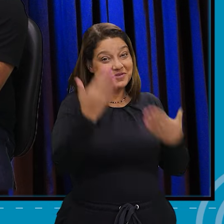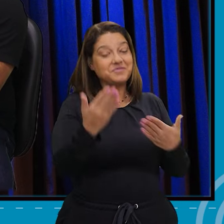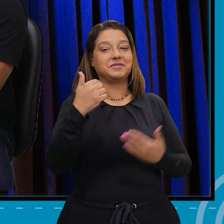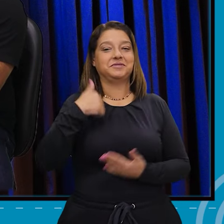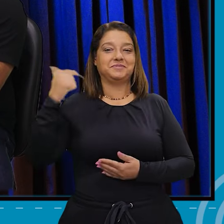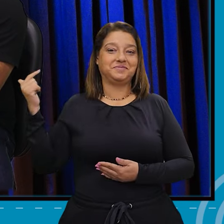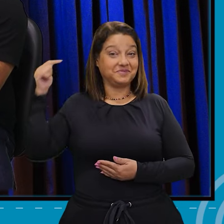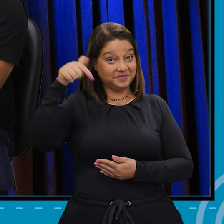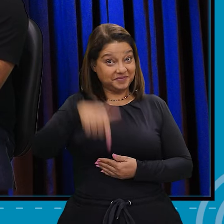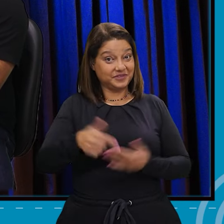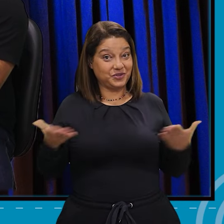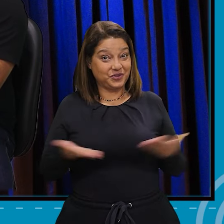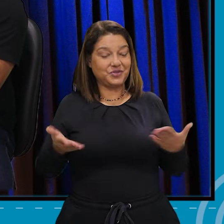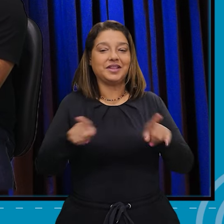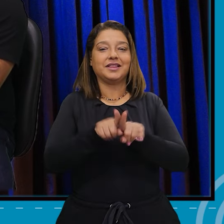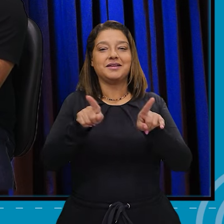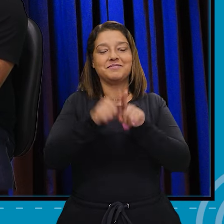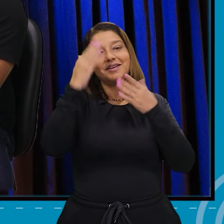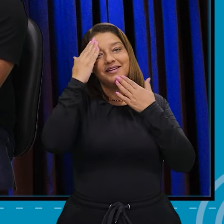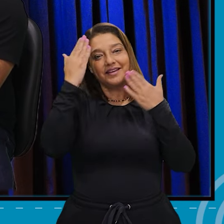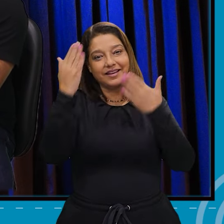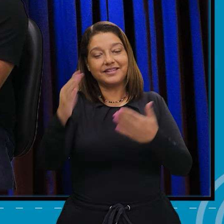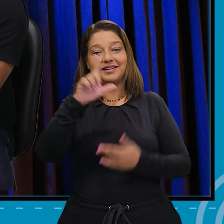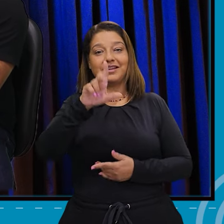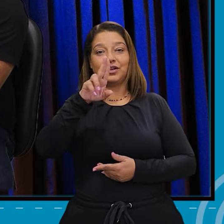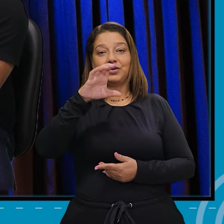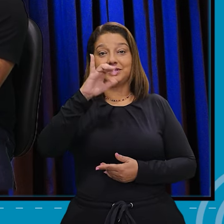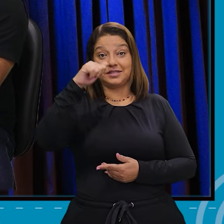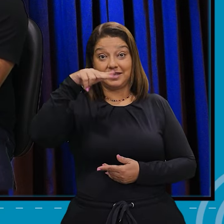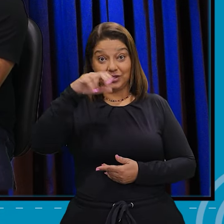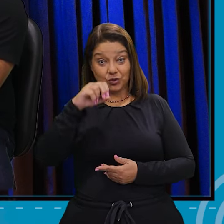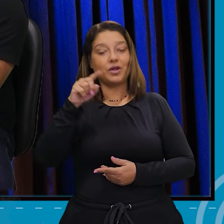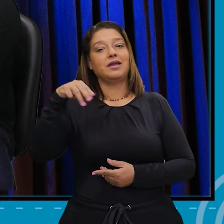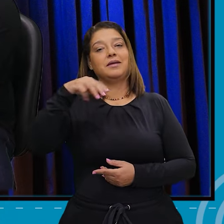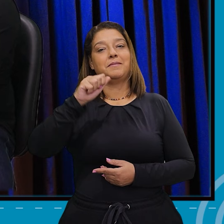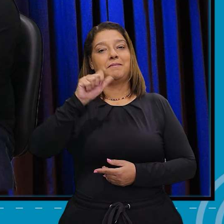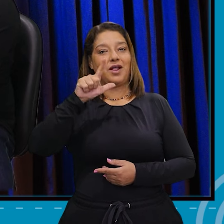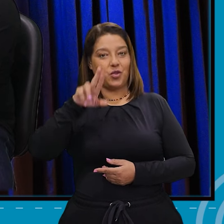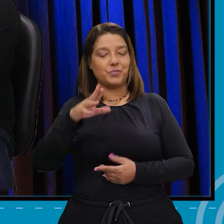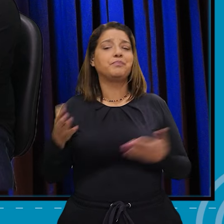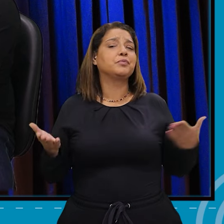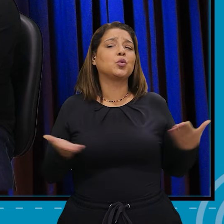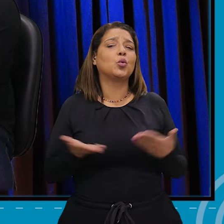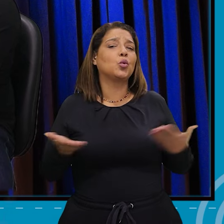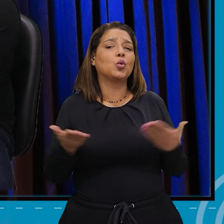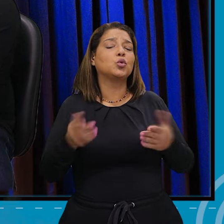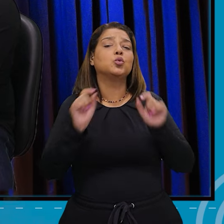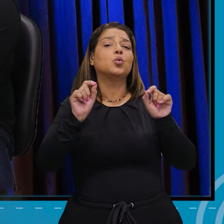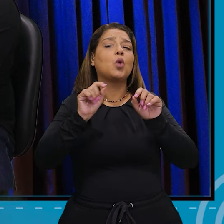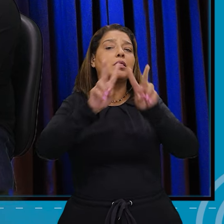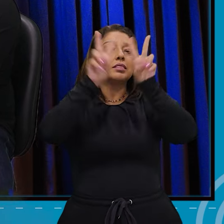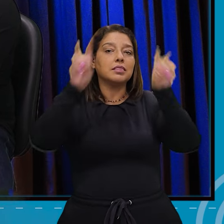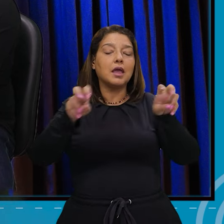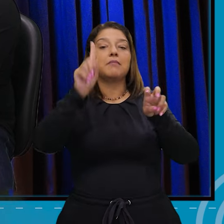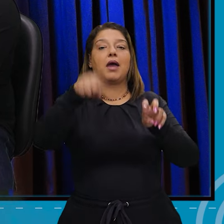prazer estar aqui. E agradecer também ao professor Luciano e também a Malu. A unidade temática que a gente vai falar é